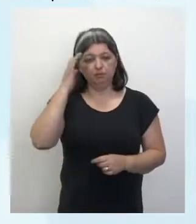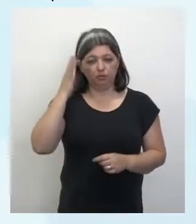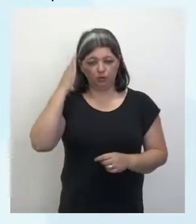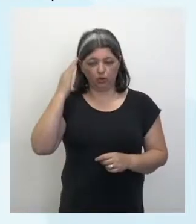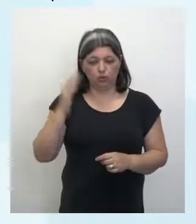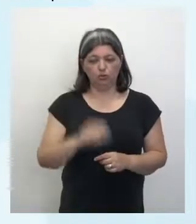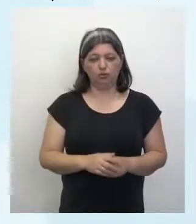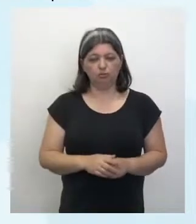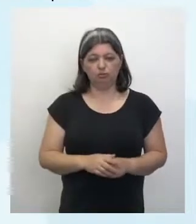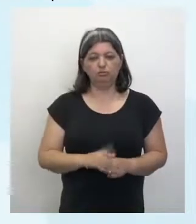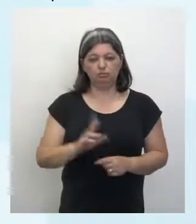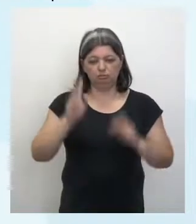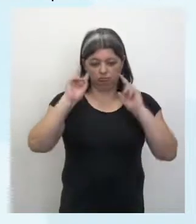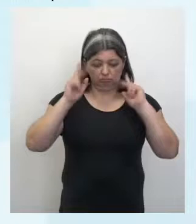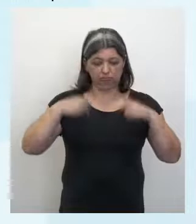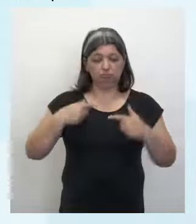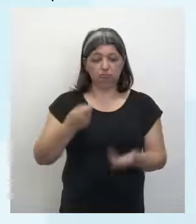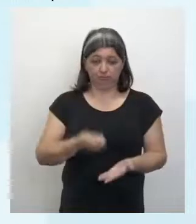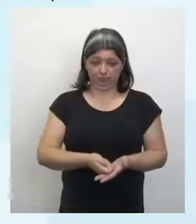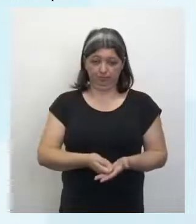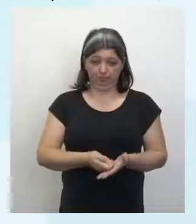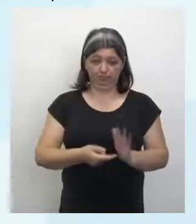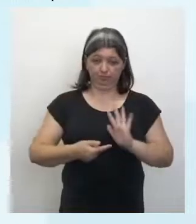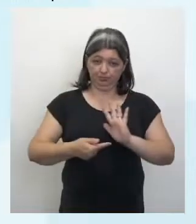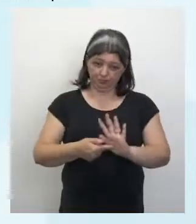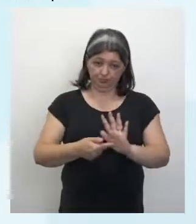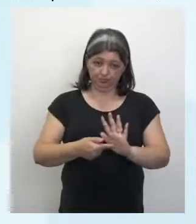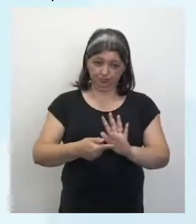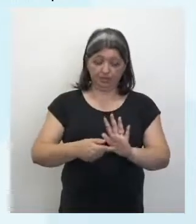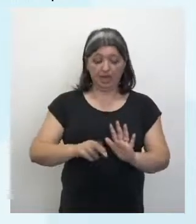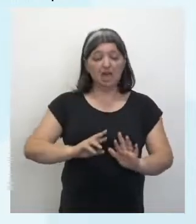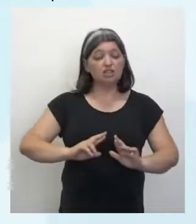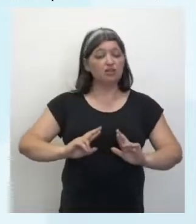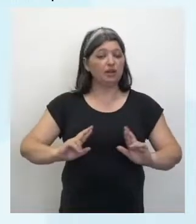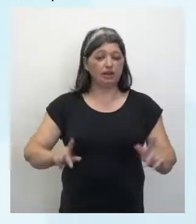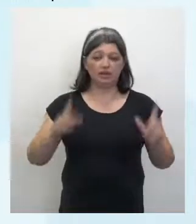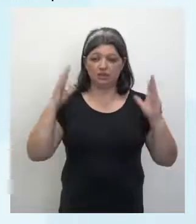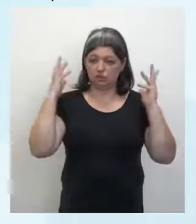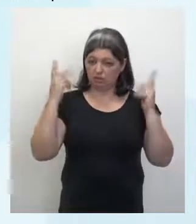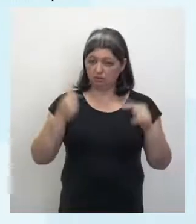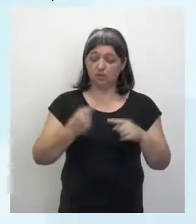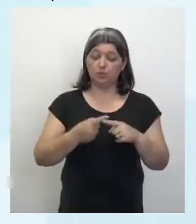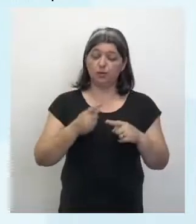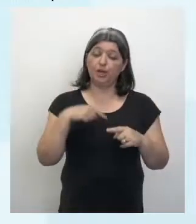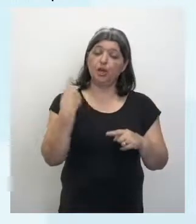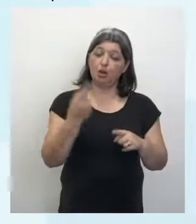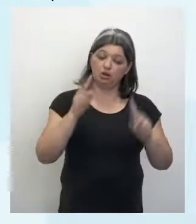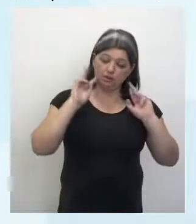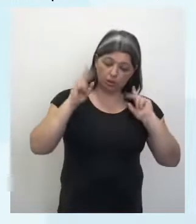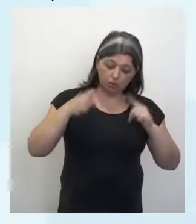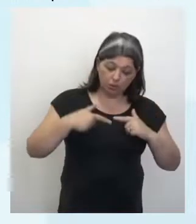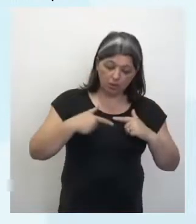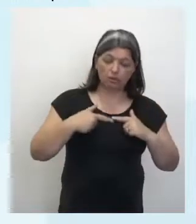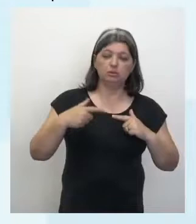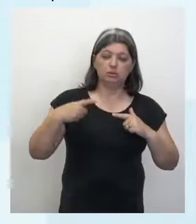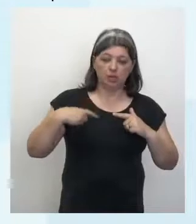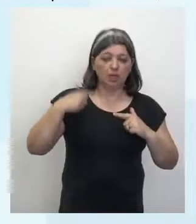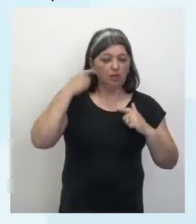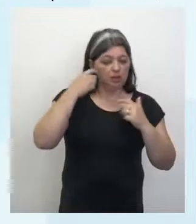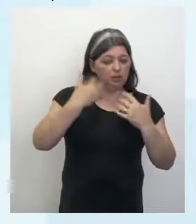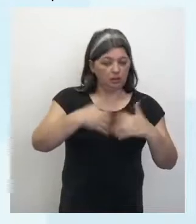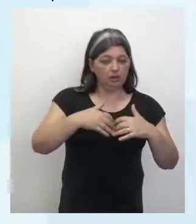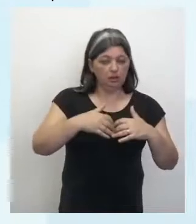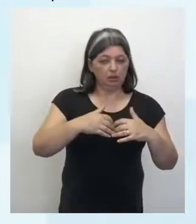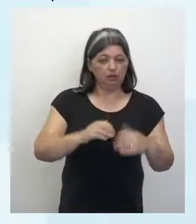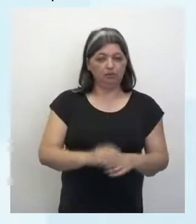se afirma, né, em relação à sua diferença dos outros animais, porque nós pensamos, né? Então nós transformamos a